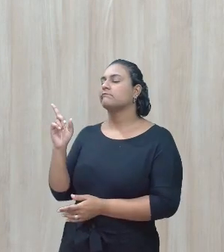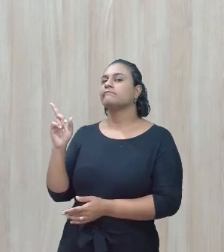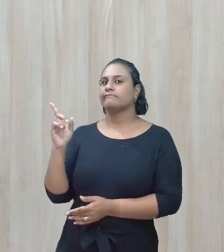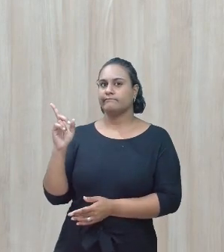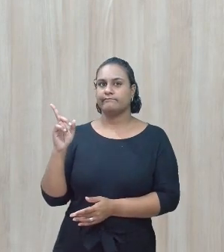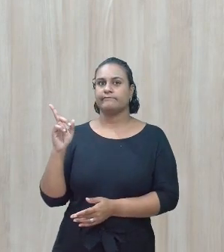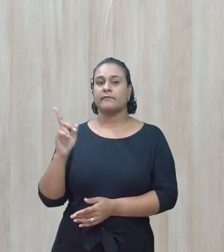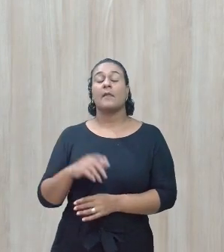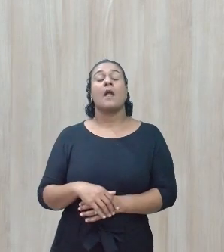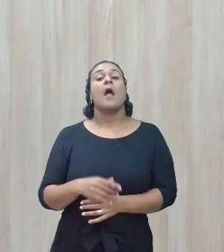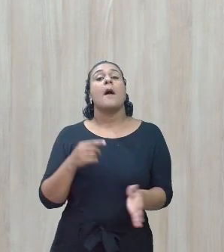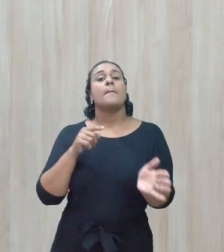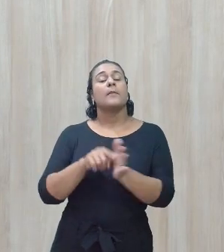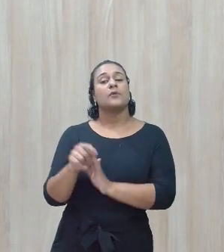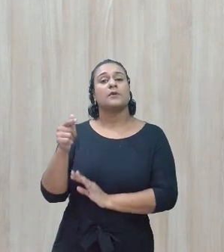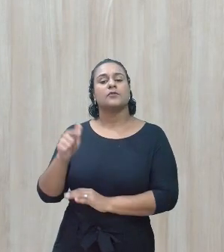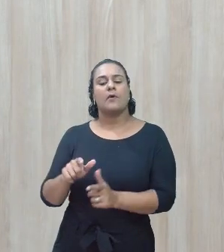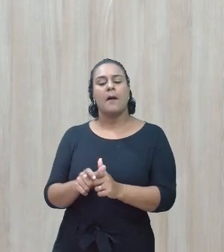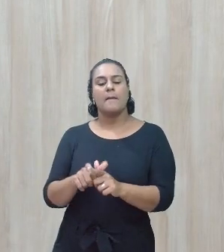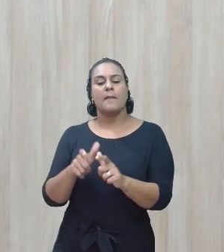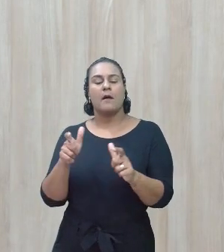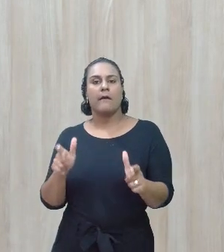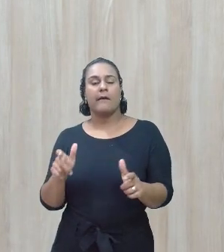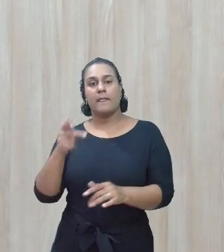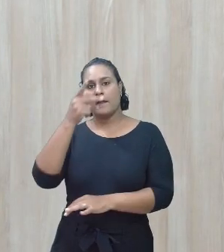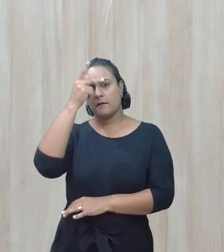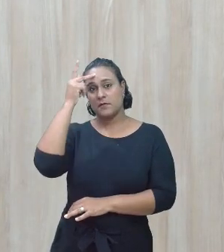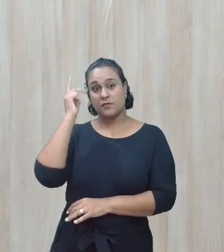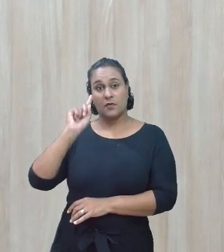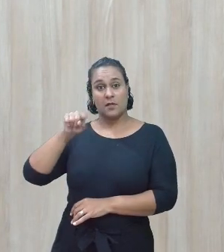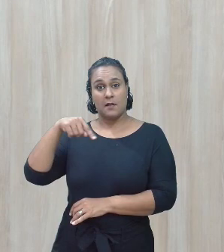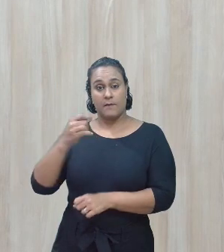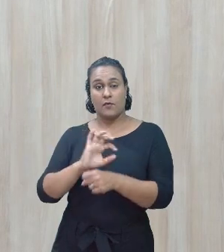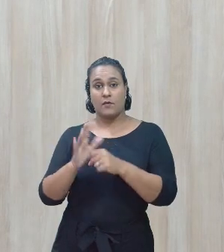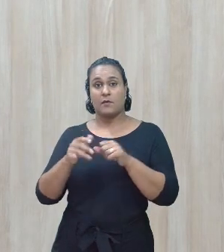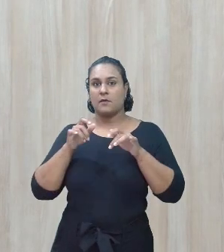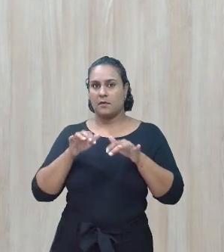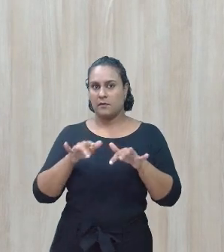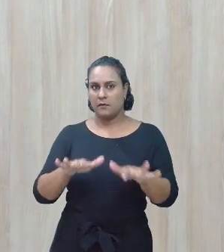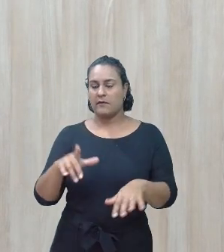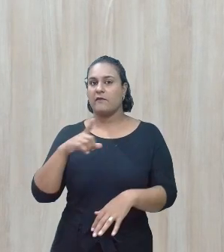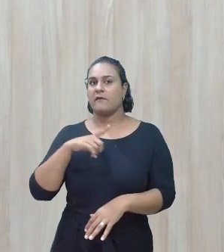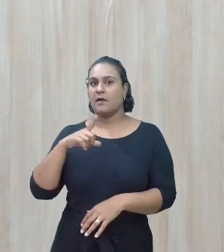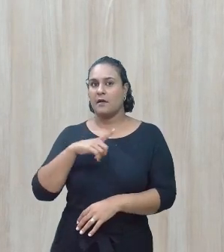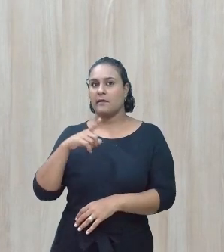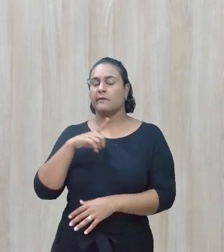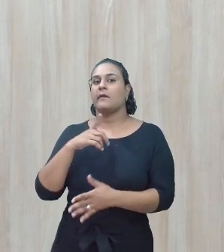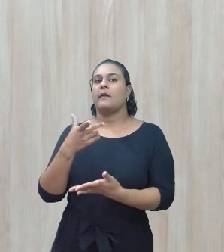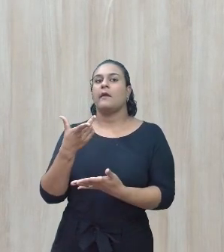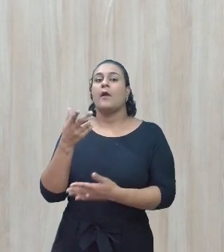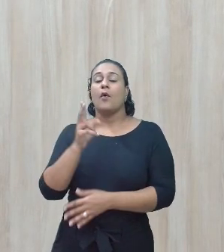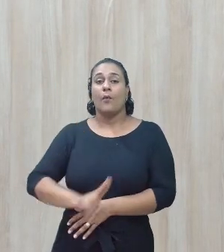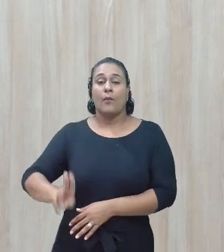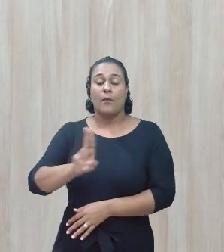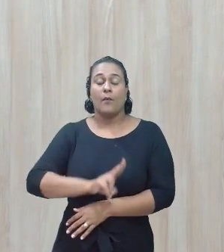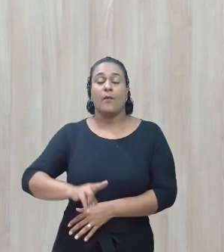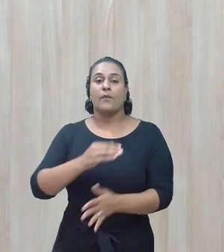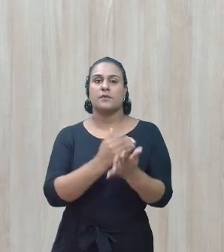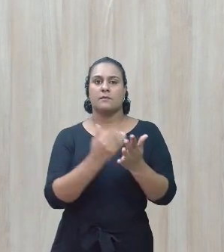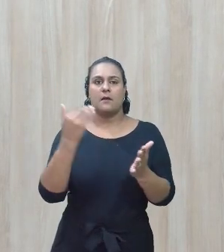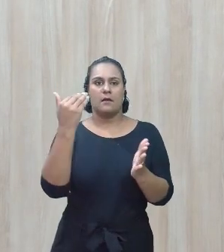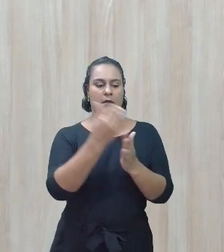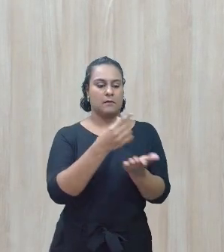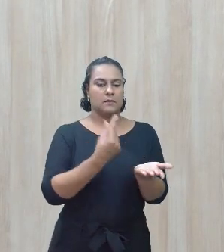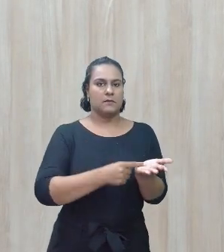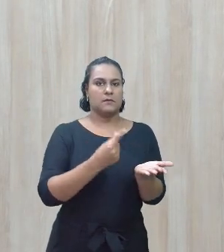respondeu à pesquisa. Então, a maioria das pessoas acham que após a pandemia a gente vai ter um consumo maior nesse aplicativo de